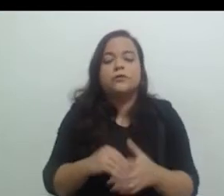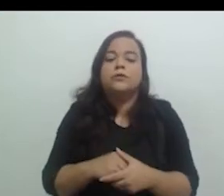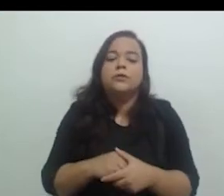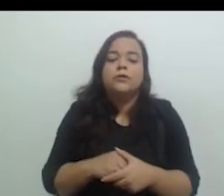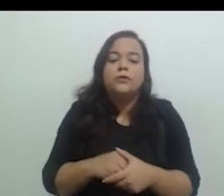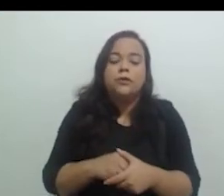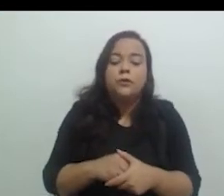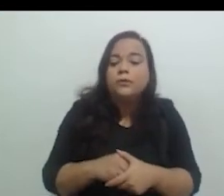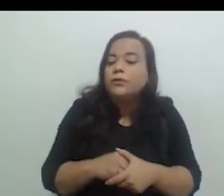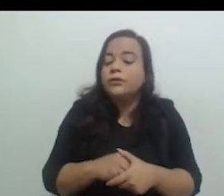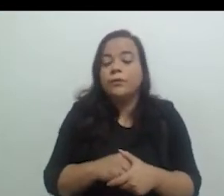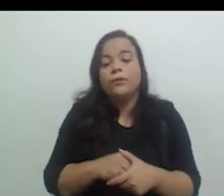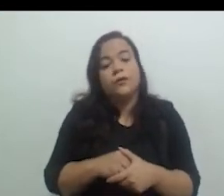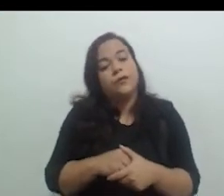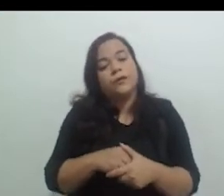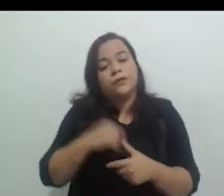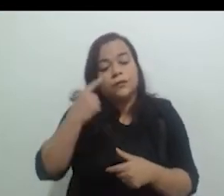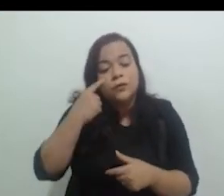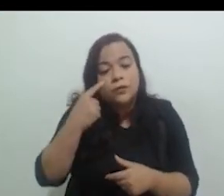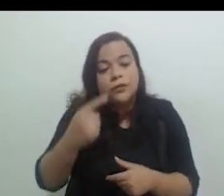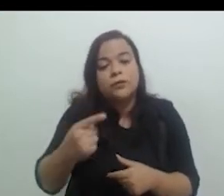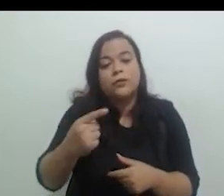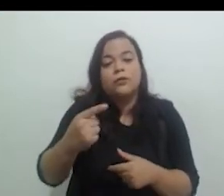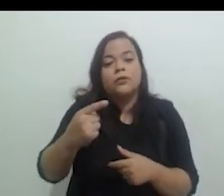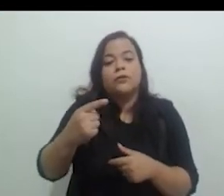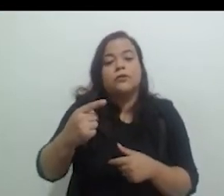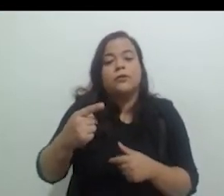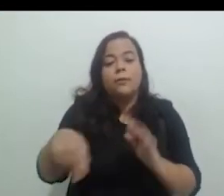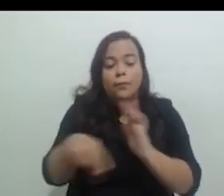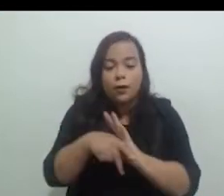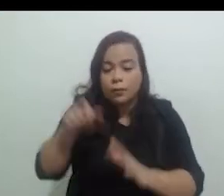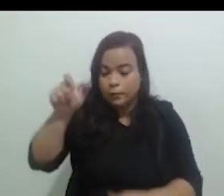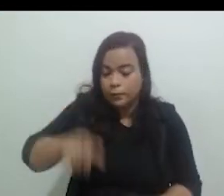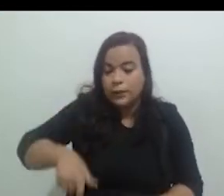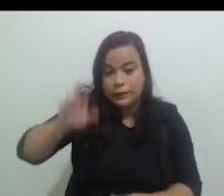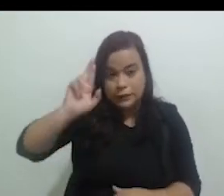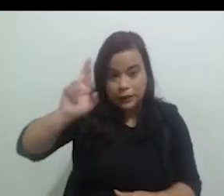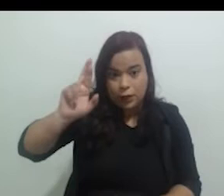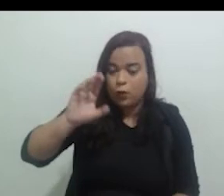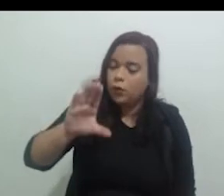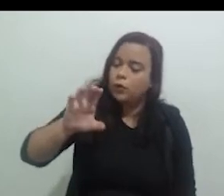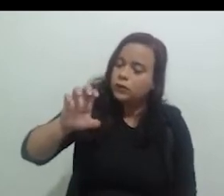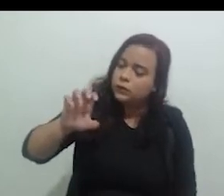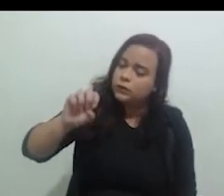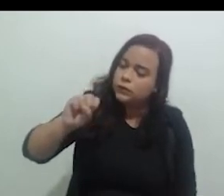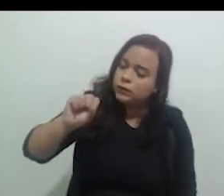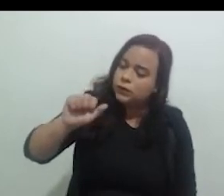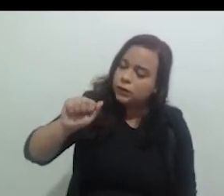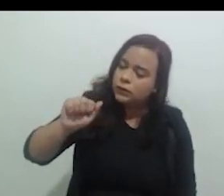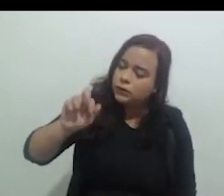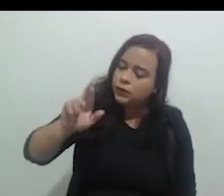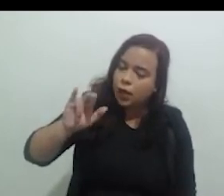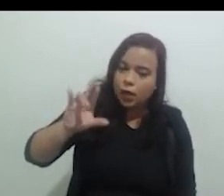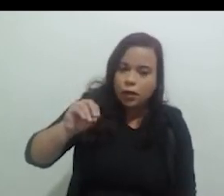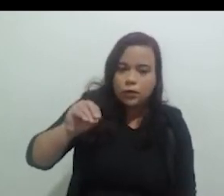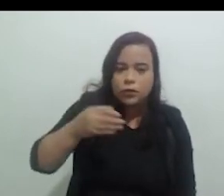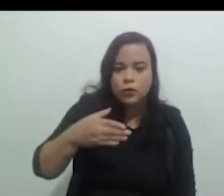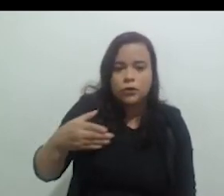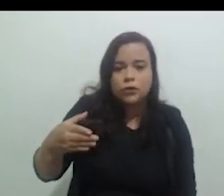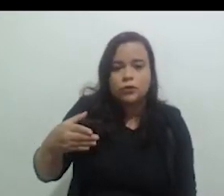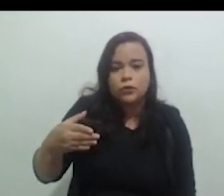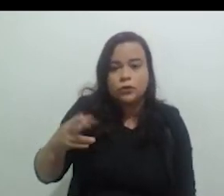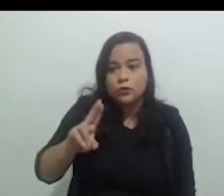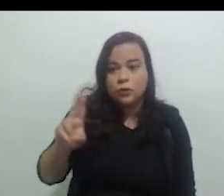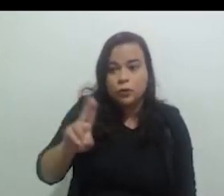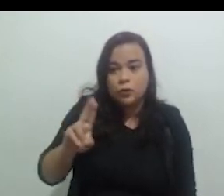como de propriedade do senhor Cesário, denominado Sítio Machixe, e que